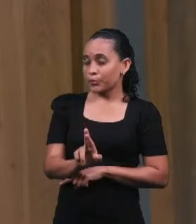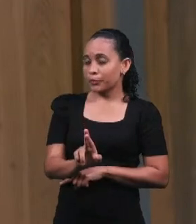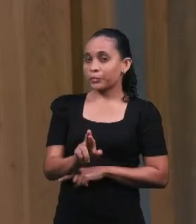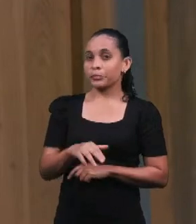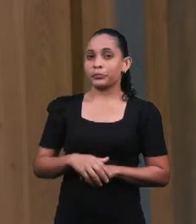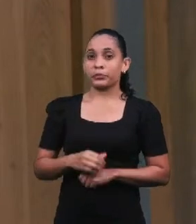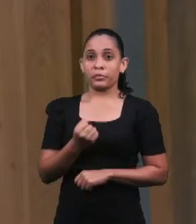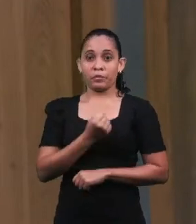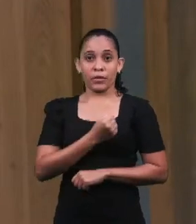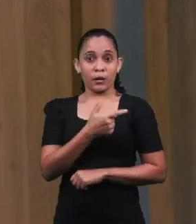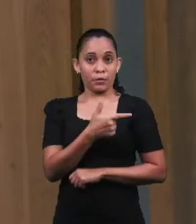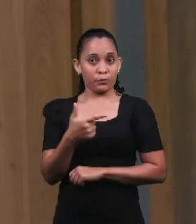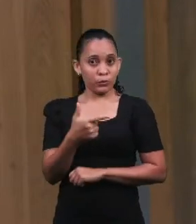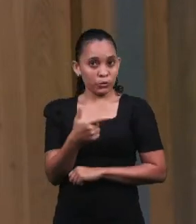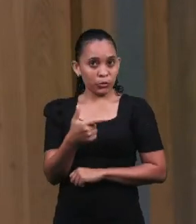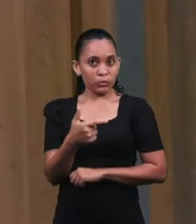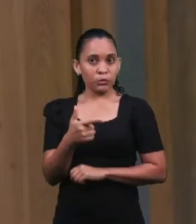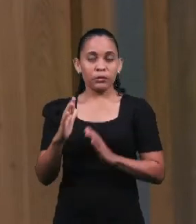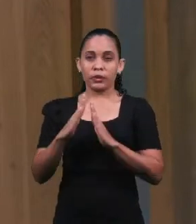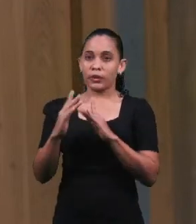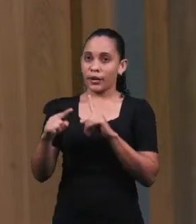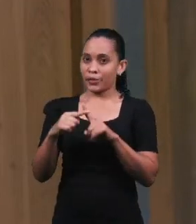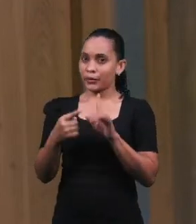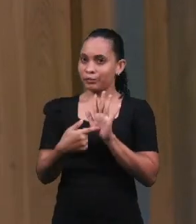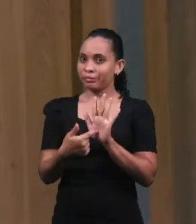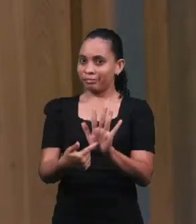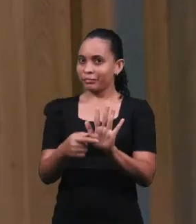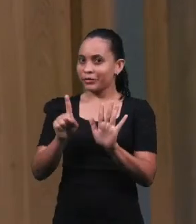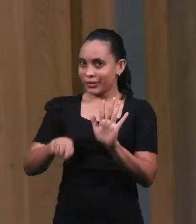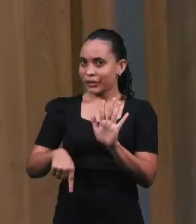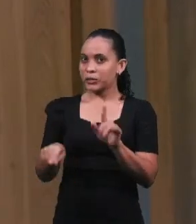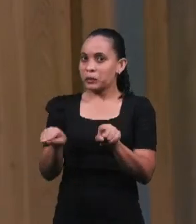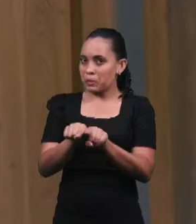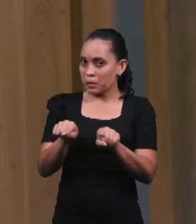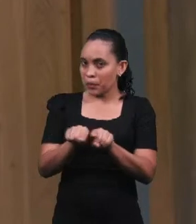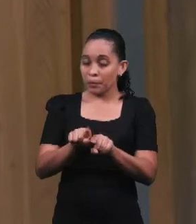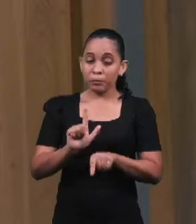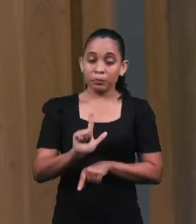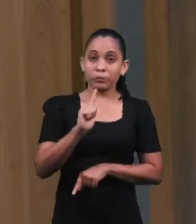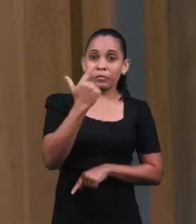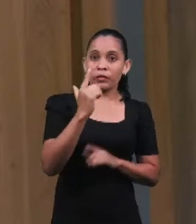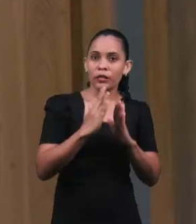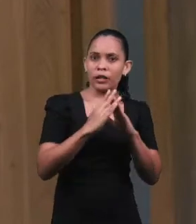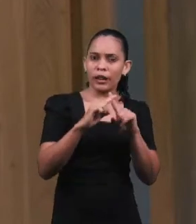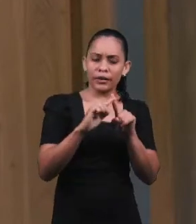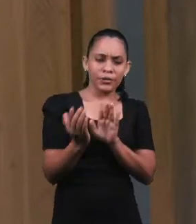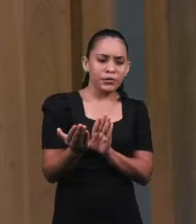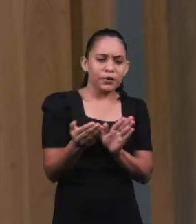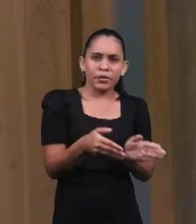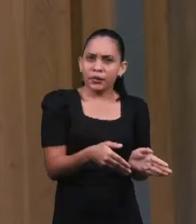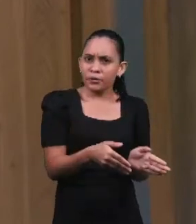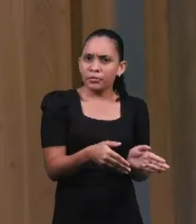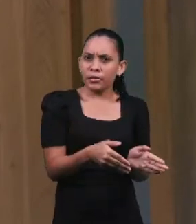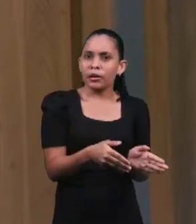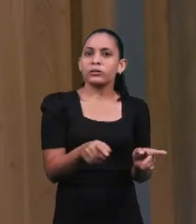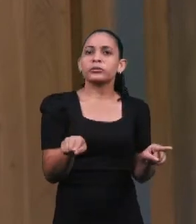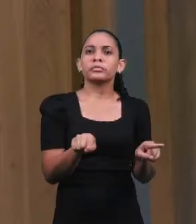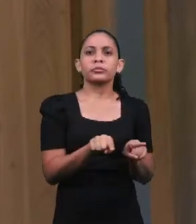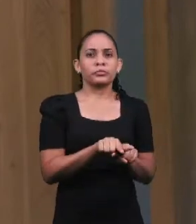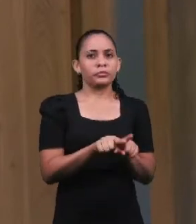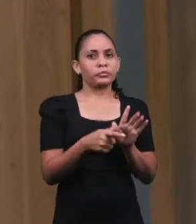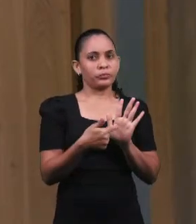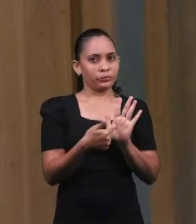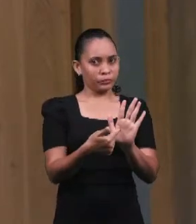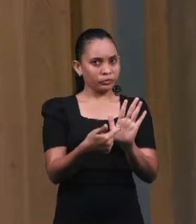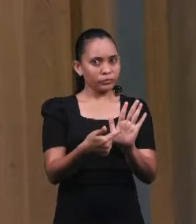igreja fiel identificada ali. E a outra também, a igreja infiel, os irmãos identificaram a partir